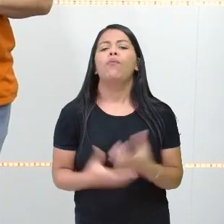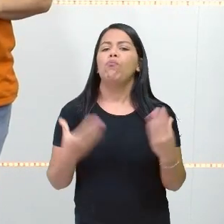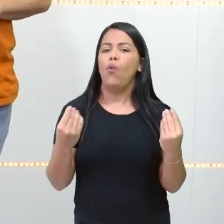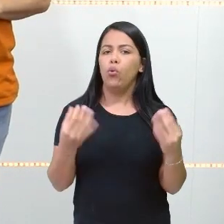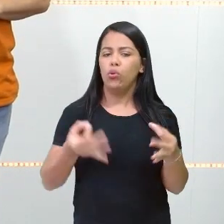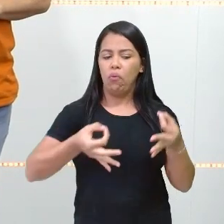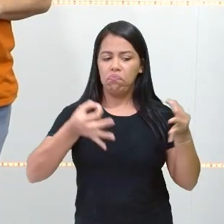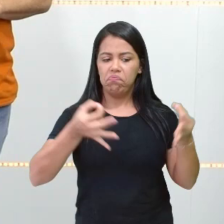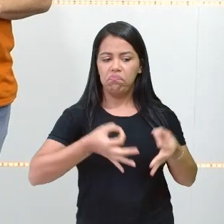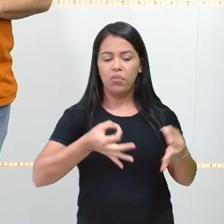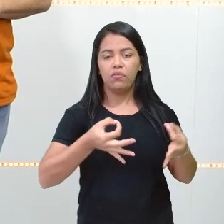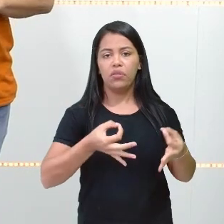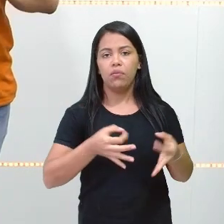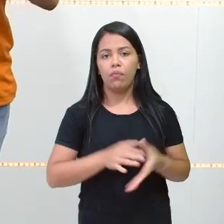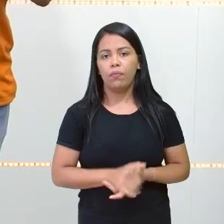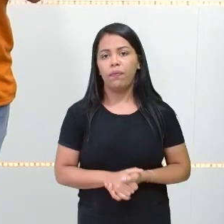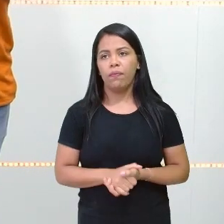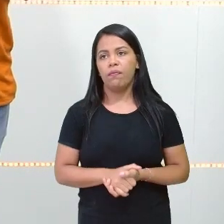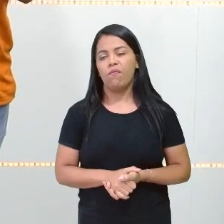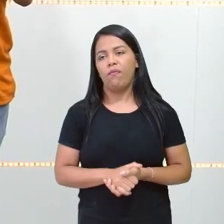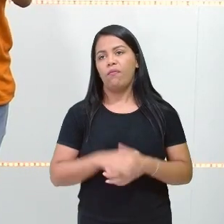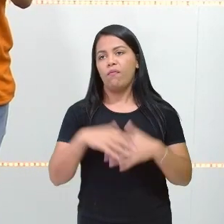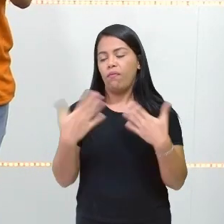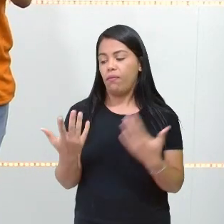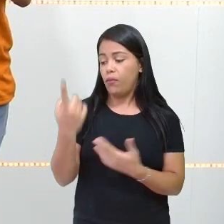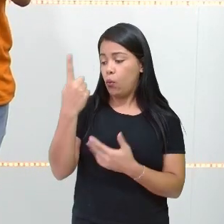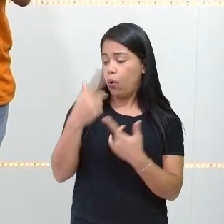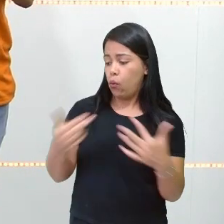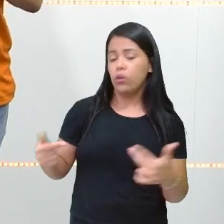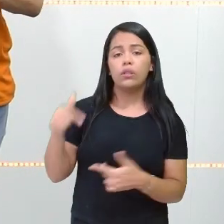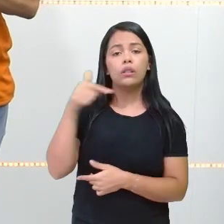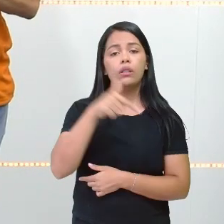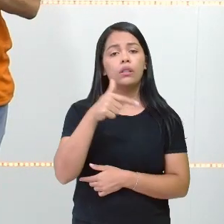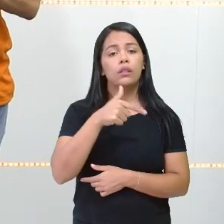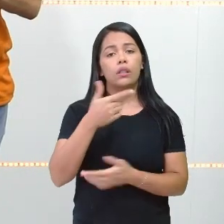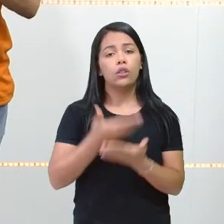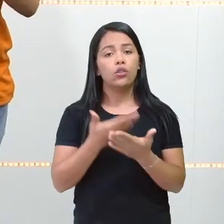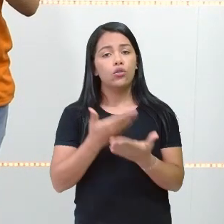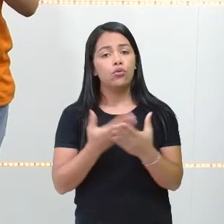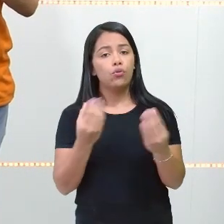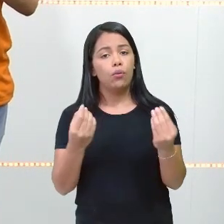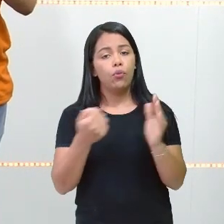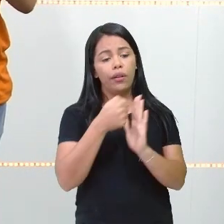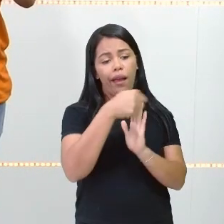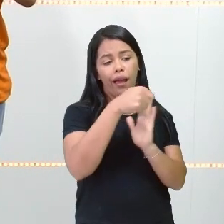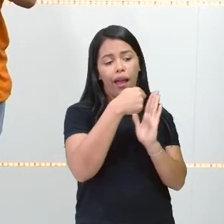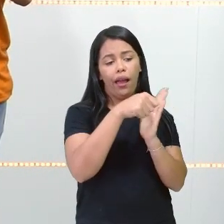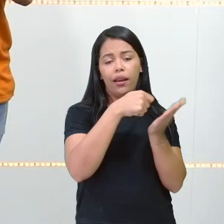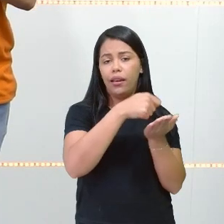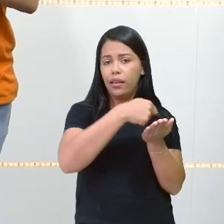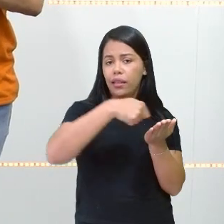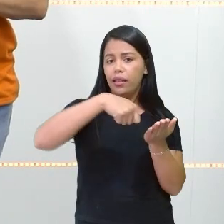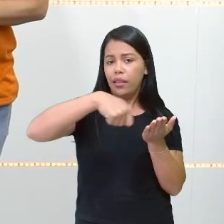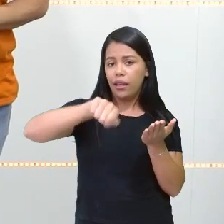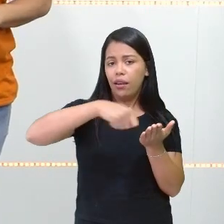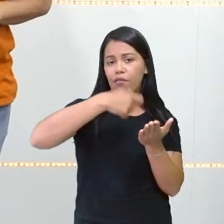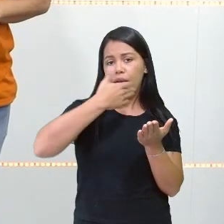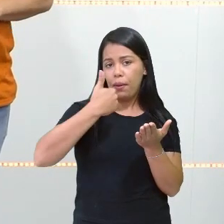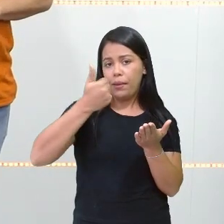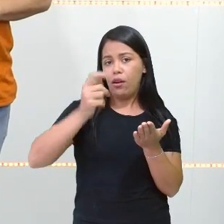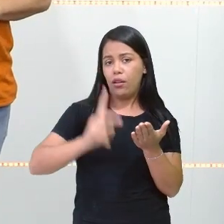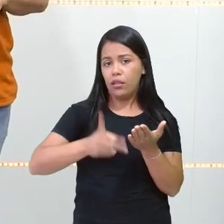a escrita deles lá. Inclusive, uma das coisas que eles trabalham bastante é a coisa da caligrafia, que é para melhorar sempre ali a